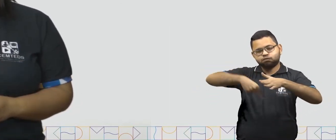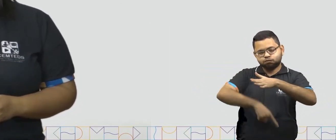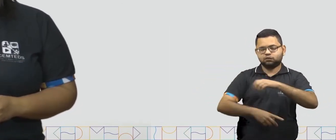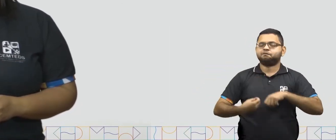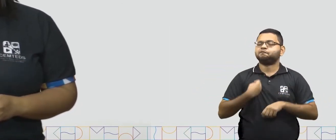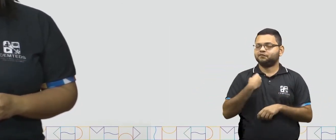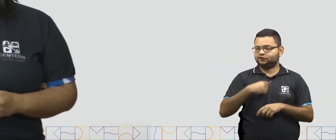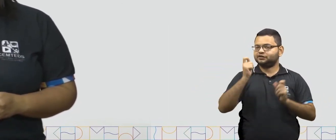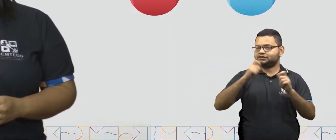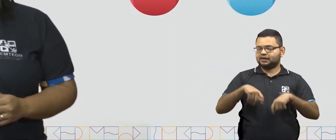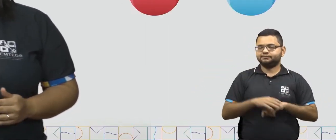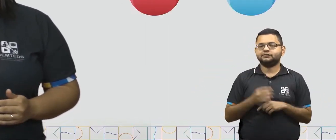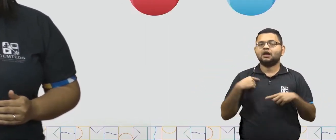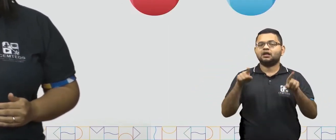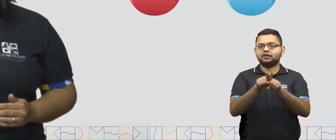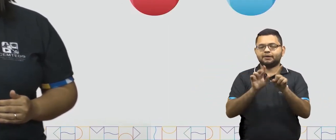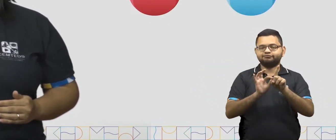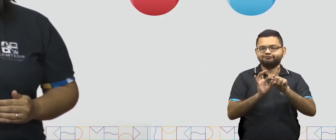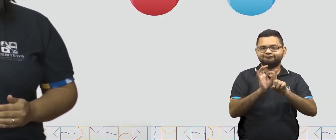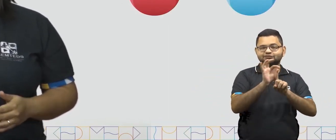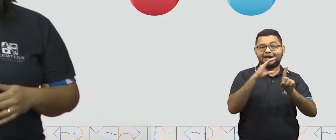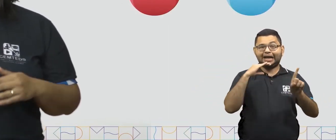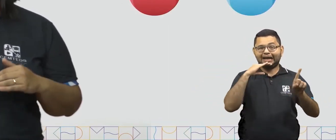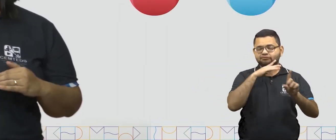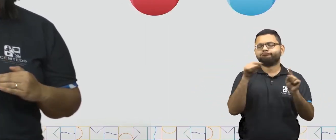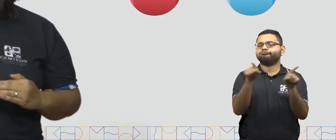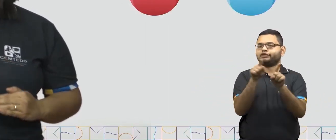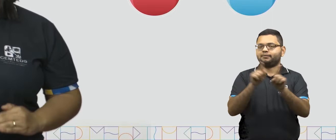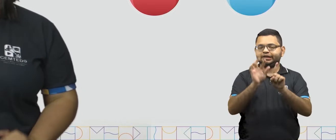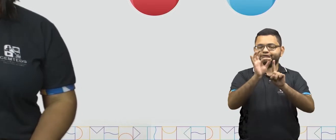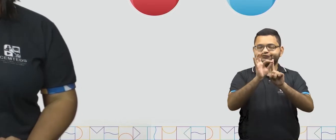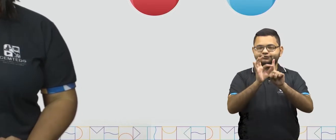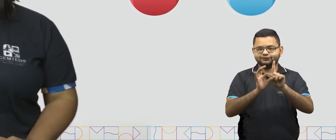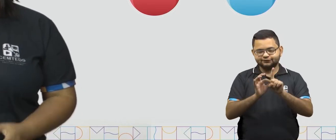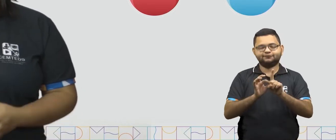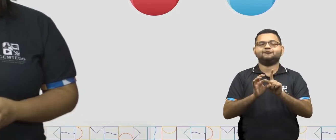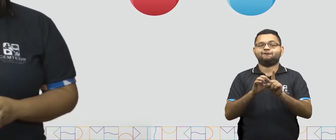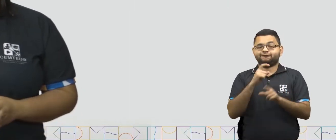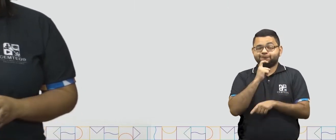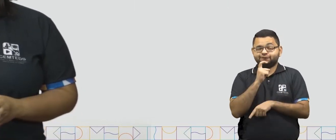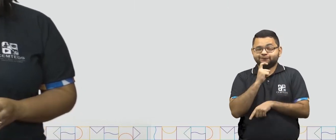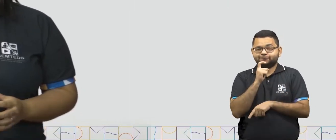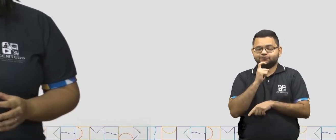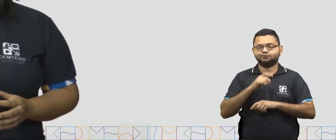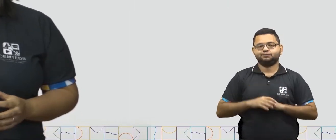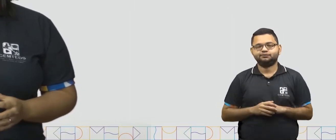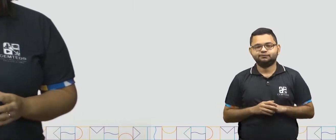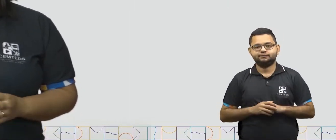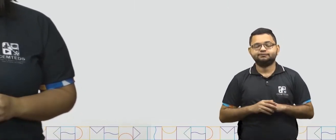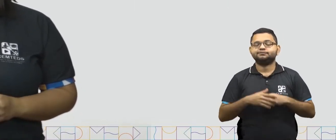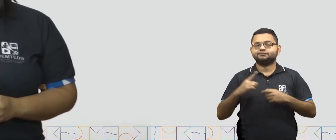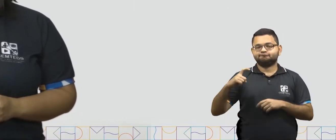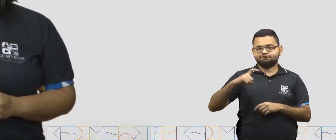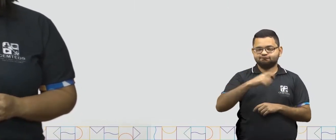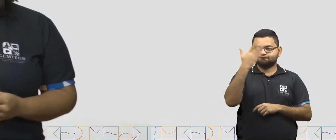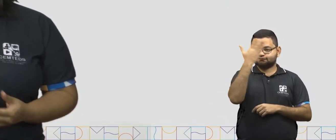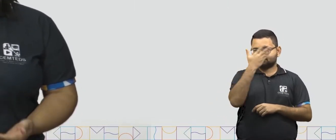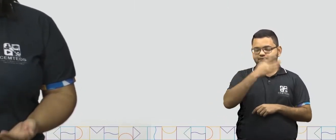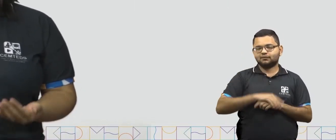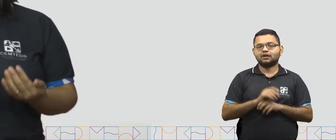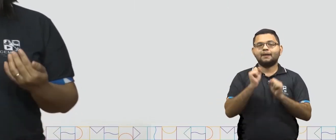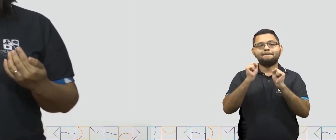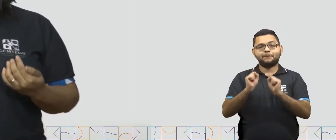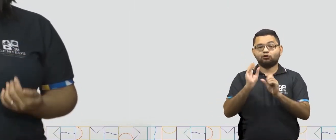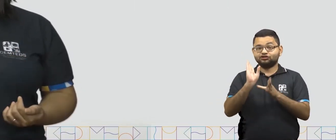Eles podem ainda viver em temperaturas muito altas ou em temperaturas muito baixas. Os micro-organismos podem